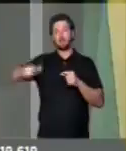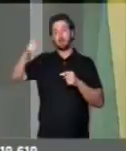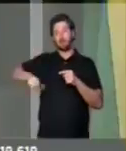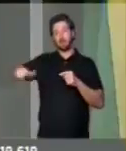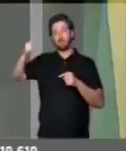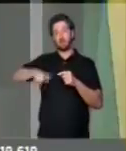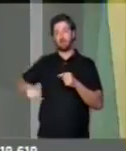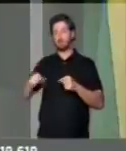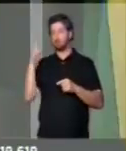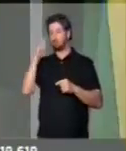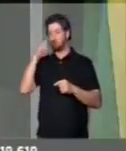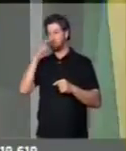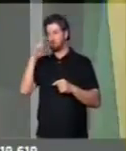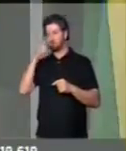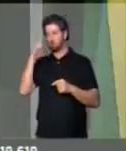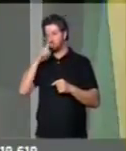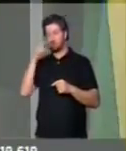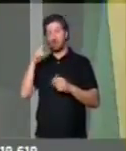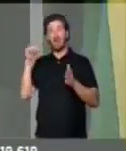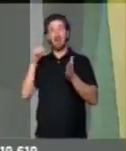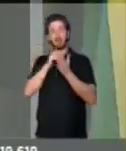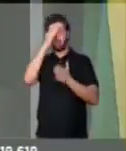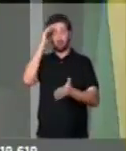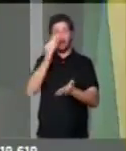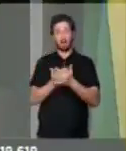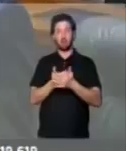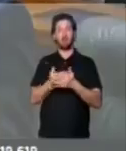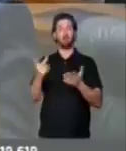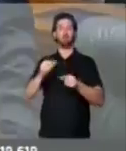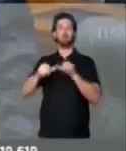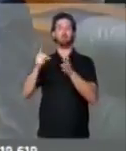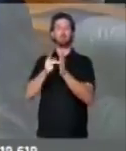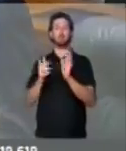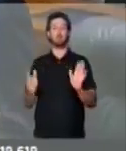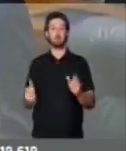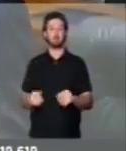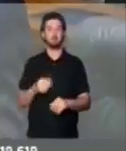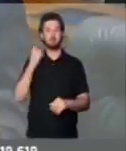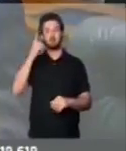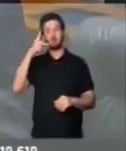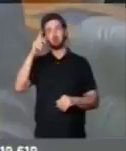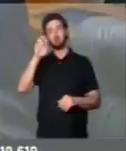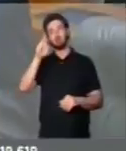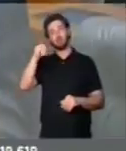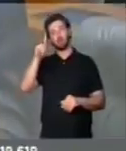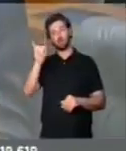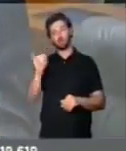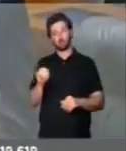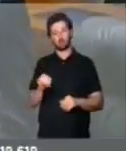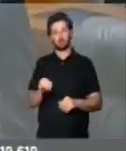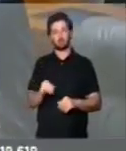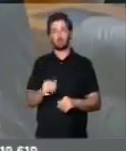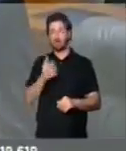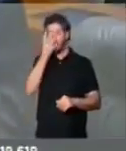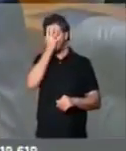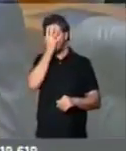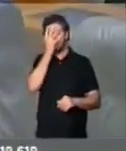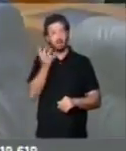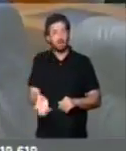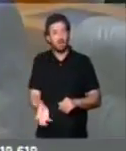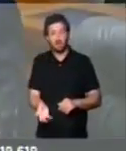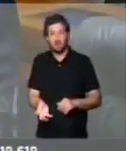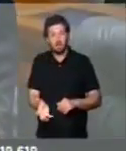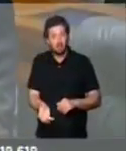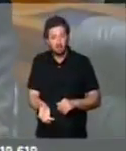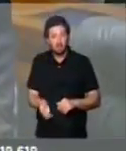mentira 1000 vezes para que ela se torne verdade. Presidente Darciso Peroni, o PT caiu a máscara. O